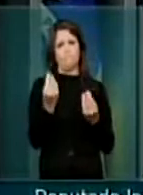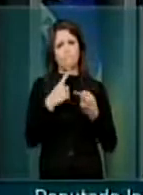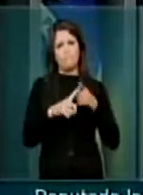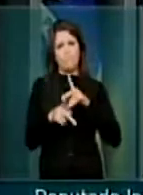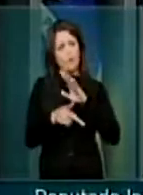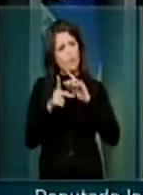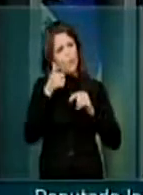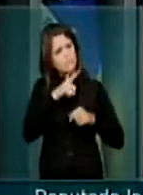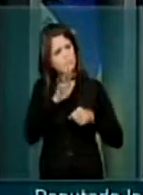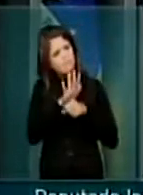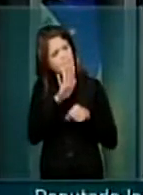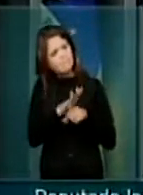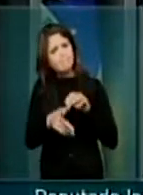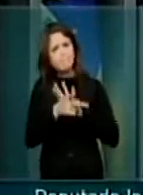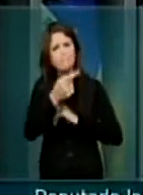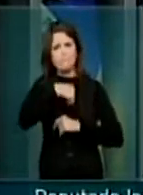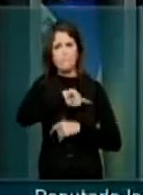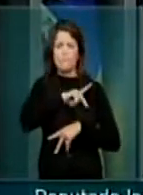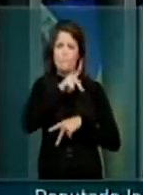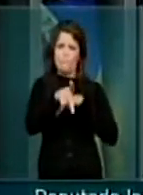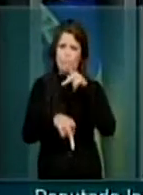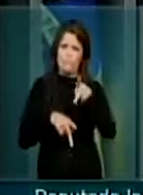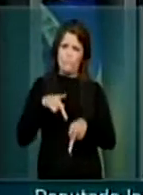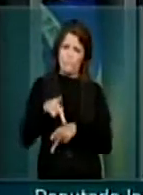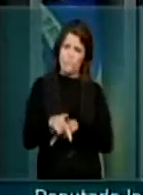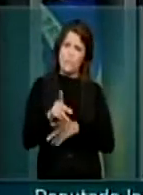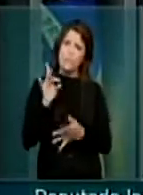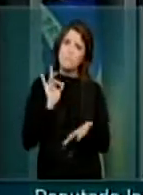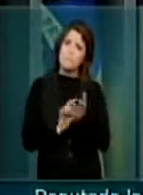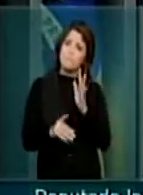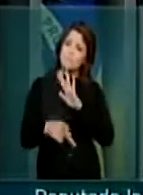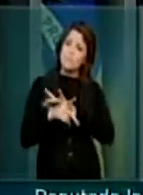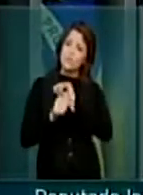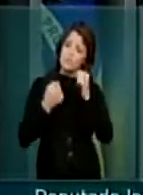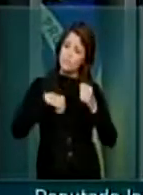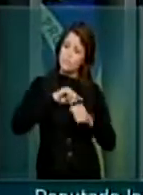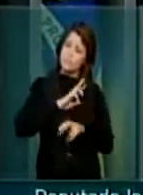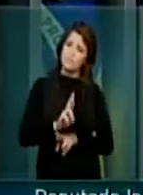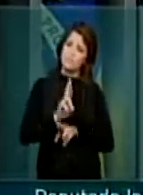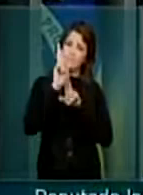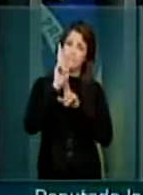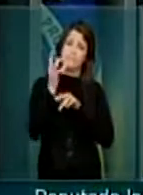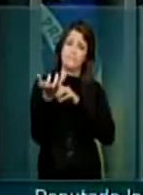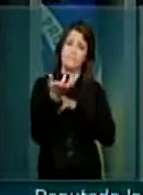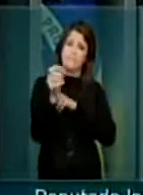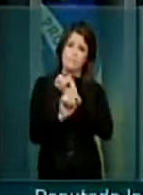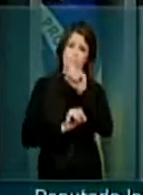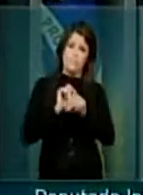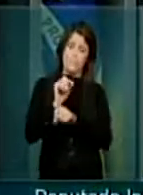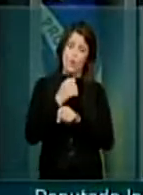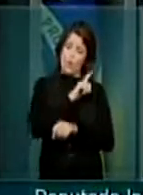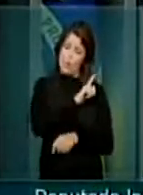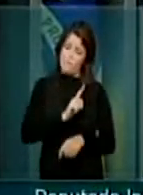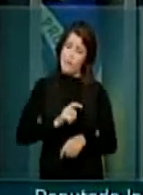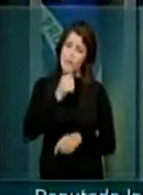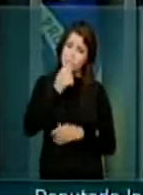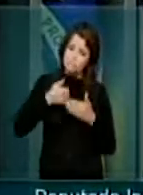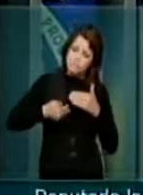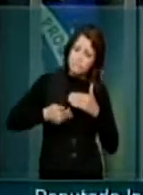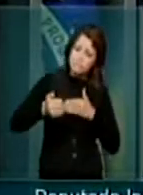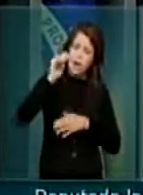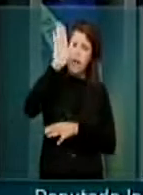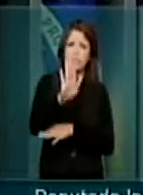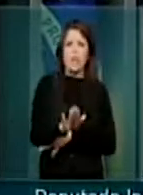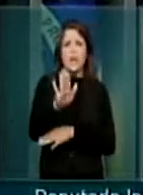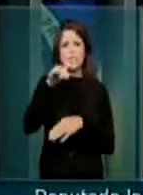para atender os anseios da nossa gente. De forma que esperamos que o governo ainda durante essa tarde